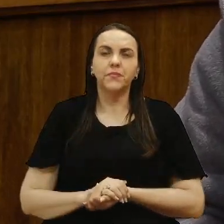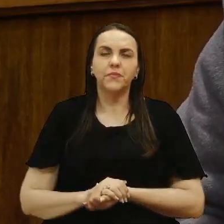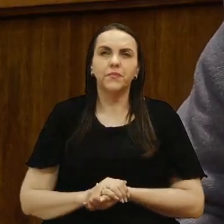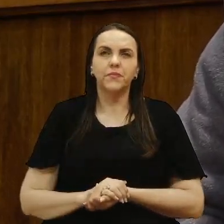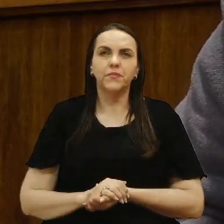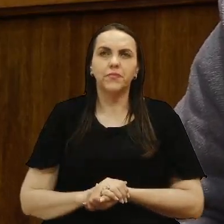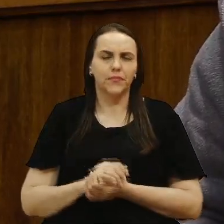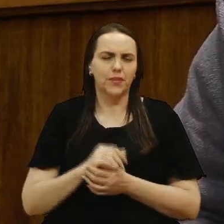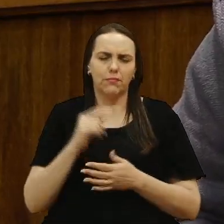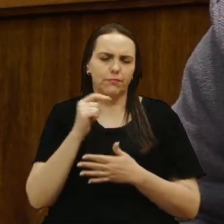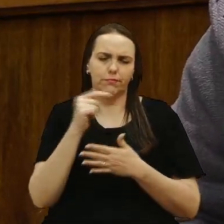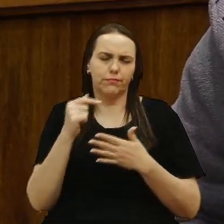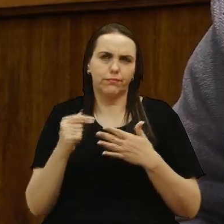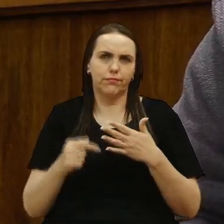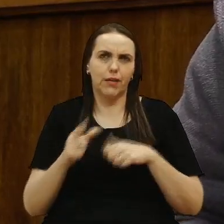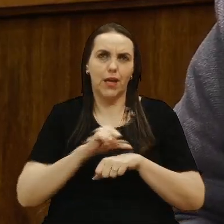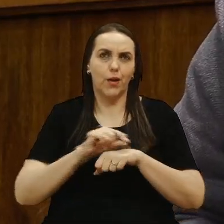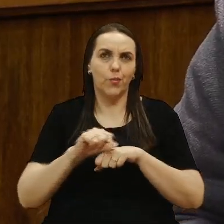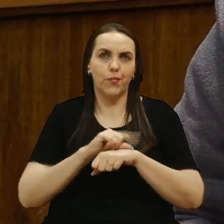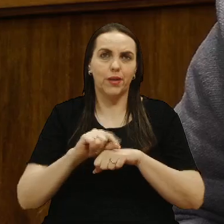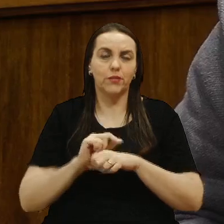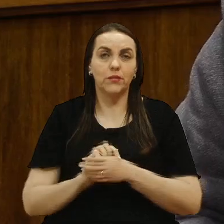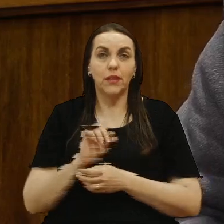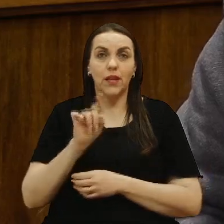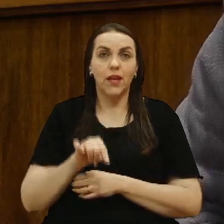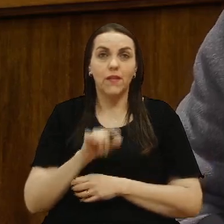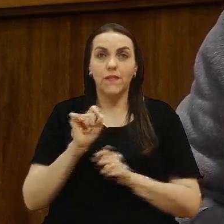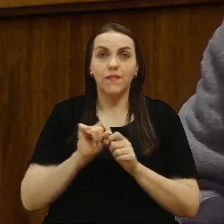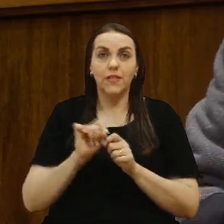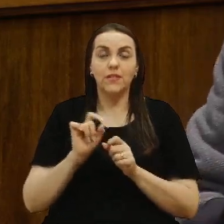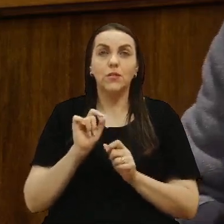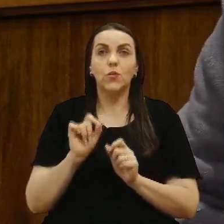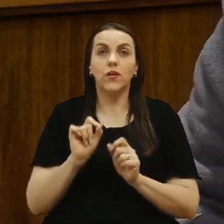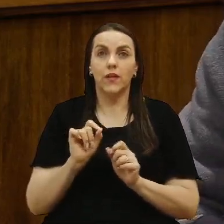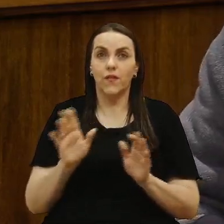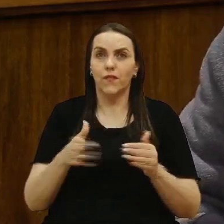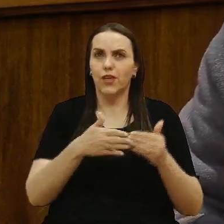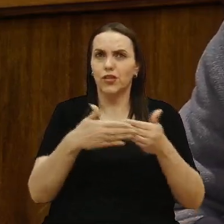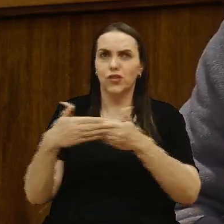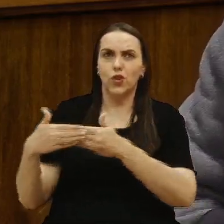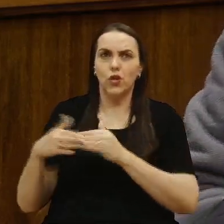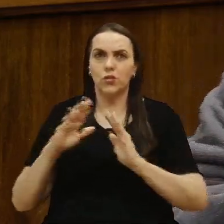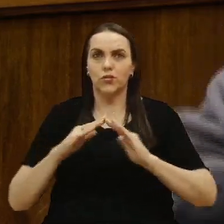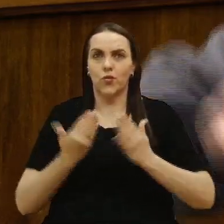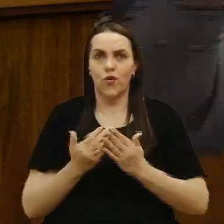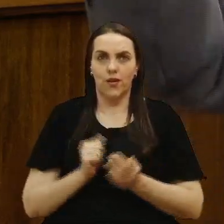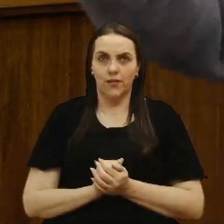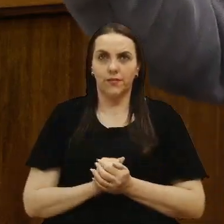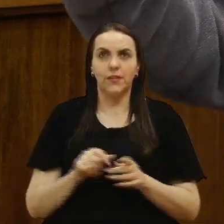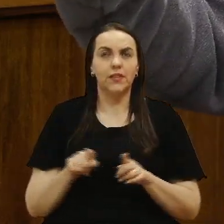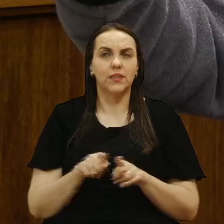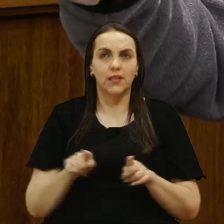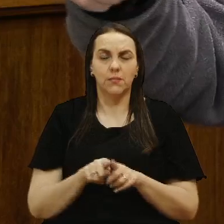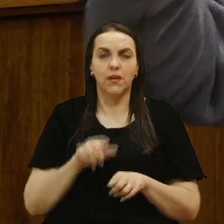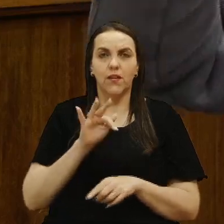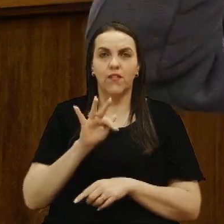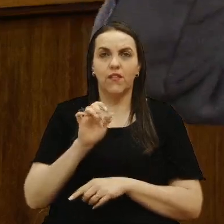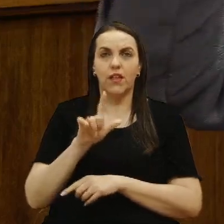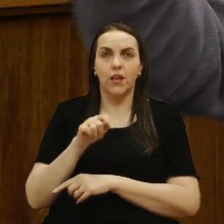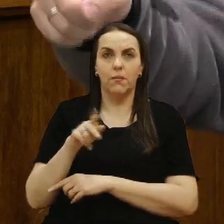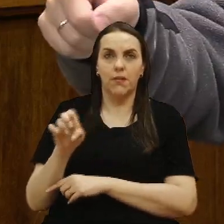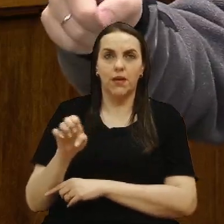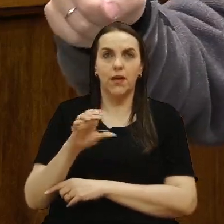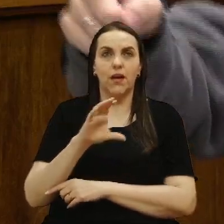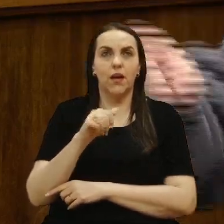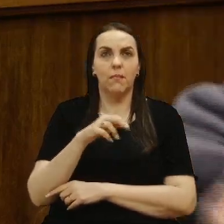diversos argumentos, e um deles é que ele havia fechado diversas escolas. Tinha fechado a Felipe Camarão, em São João da